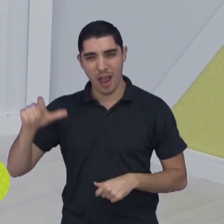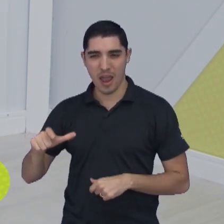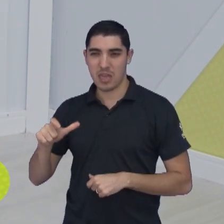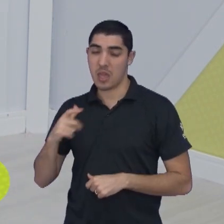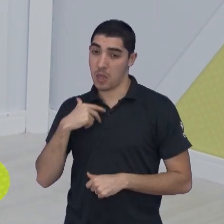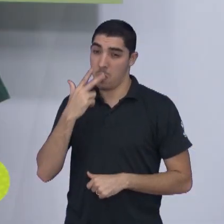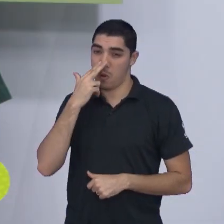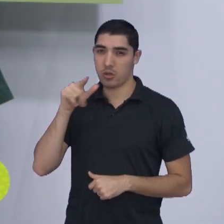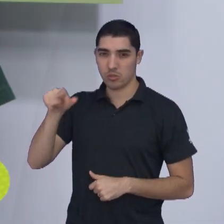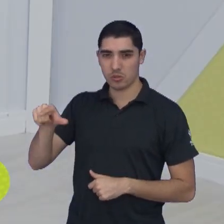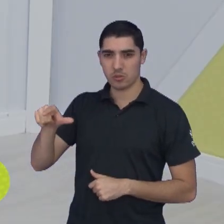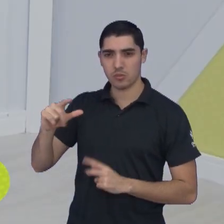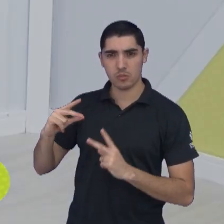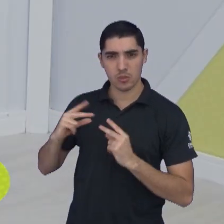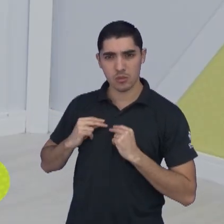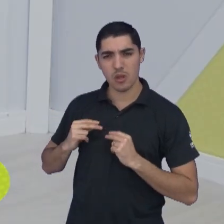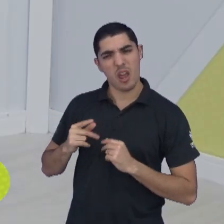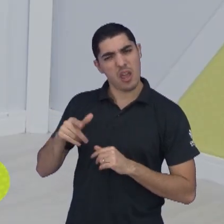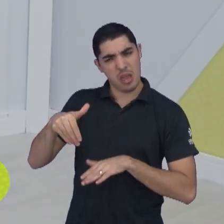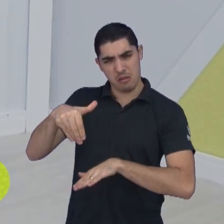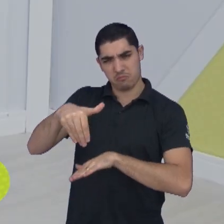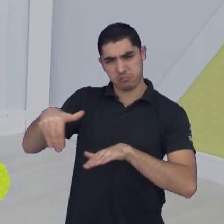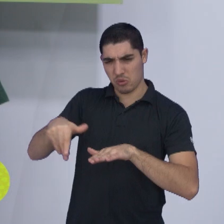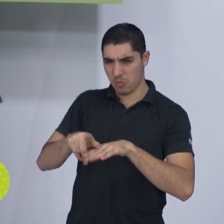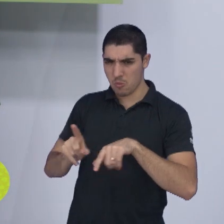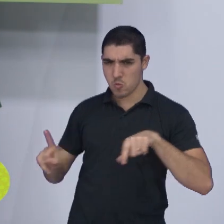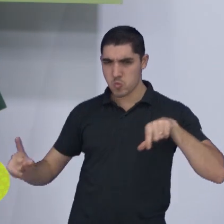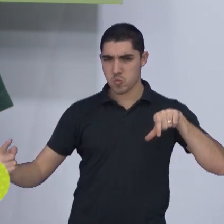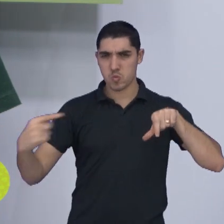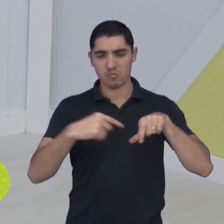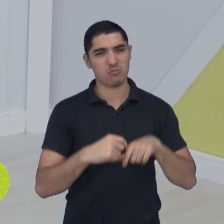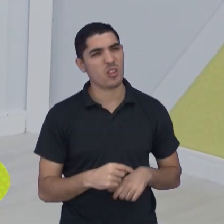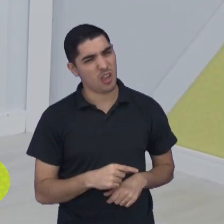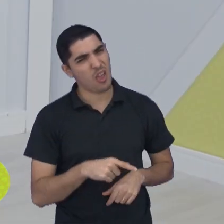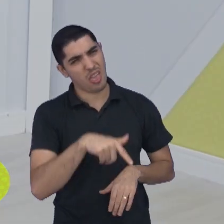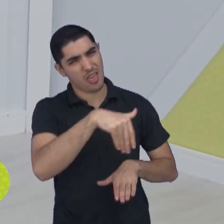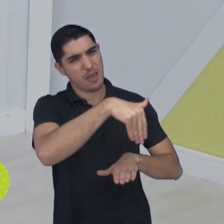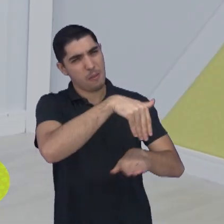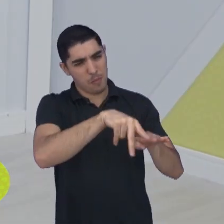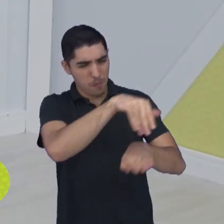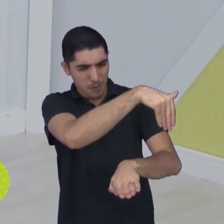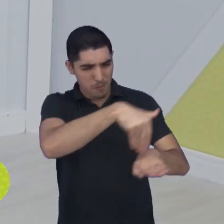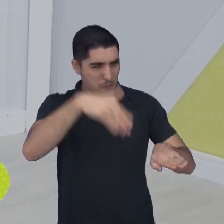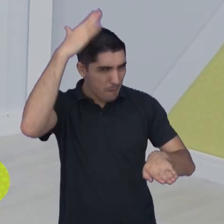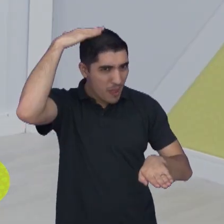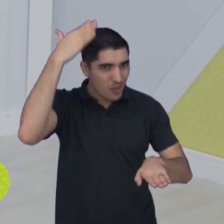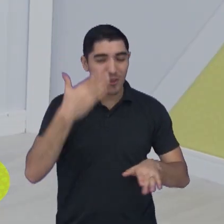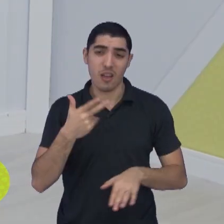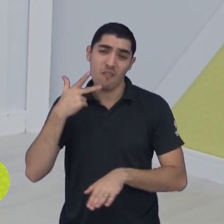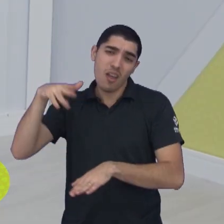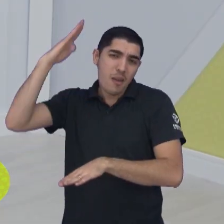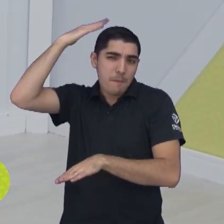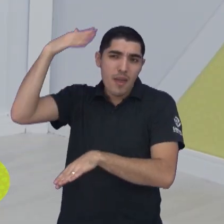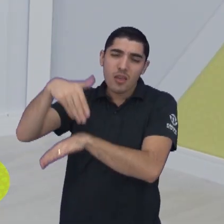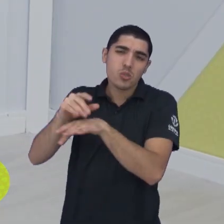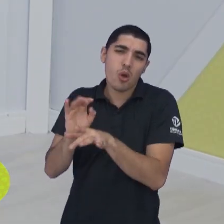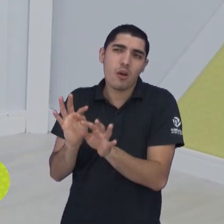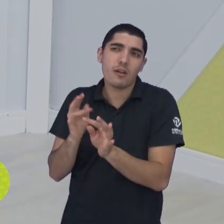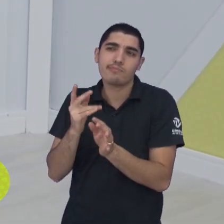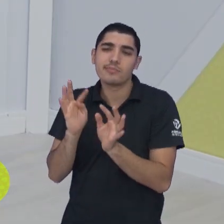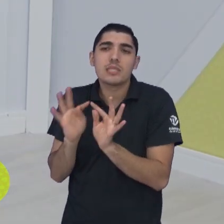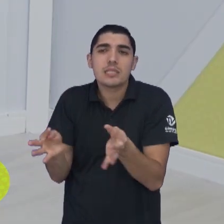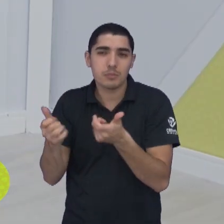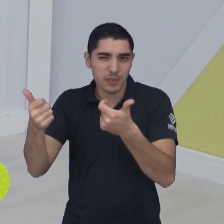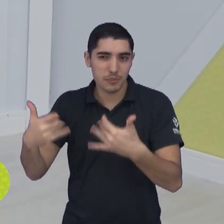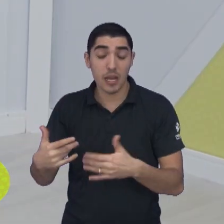Do meio de campo? Quase meio de campo, da intermediária lá. Tá. Meio de campo é maneiro de dizer, do meio da rua lá, aquele chute de fora da área que pegou de surpresa, eu